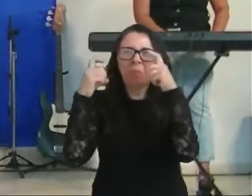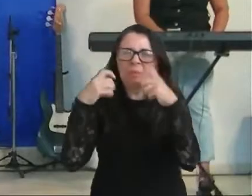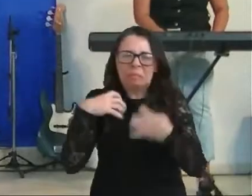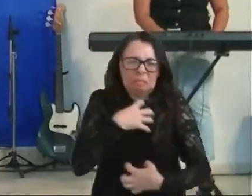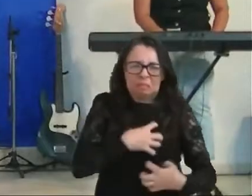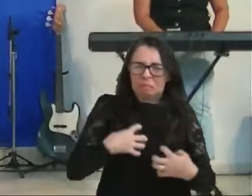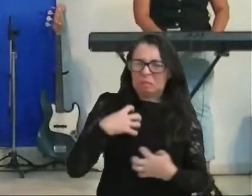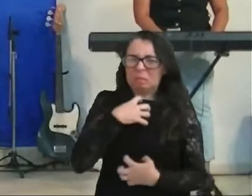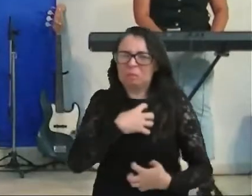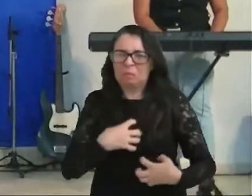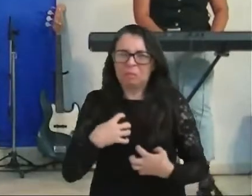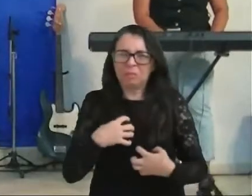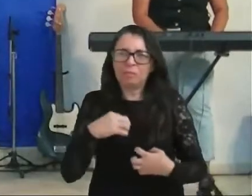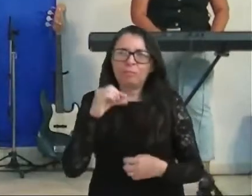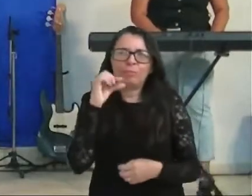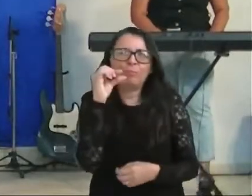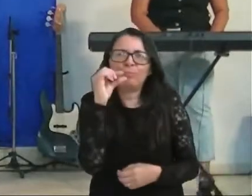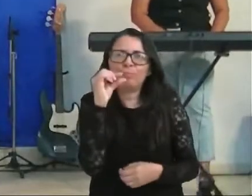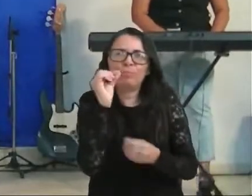caminhar.